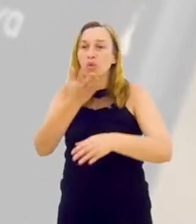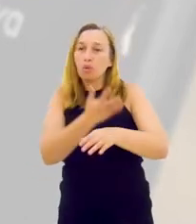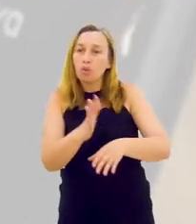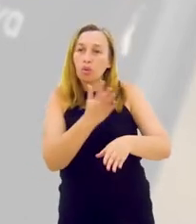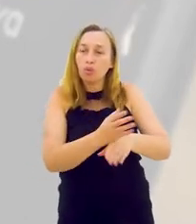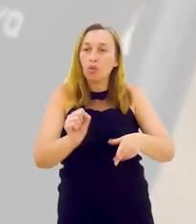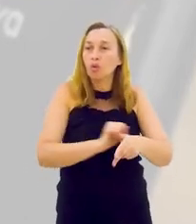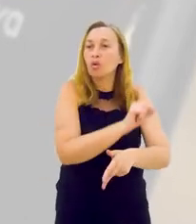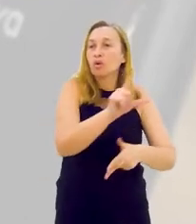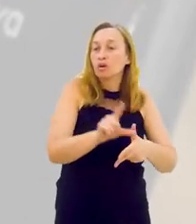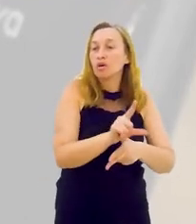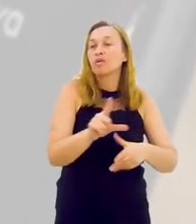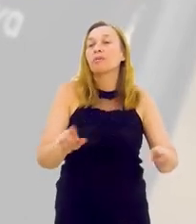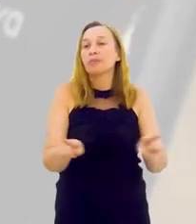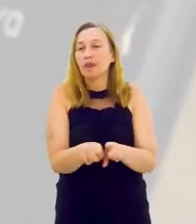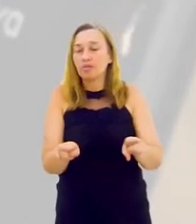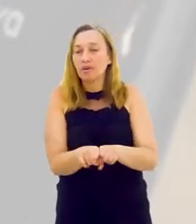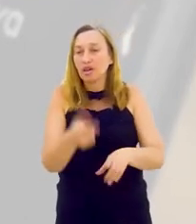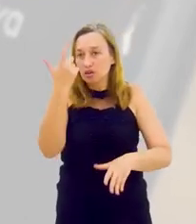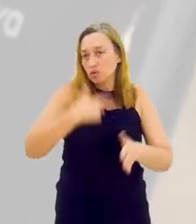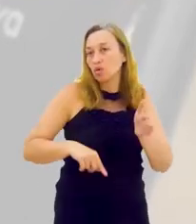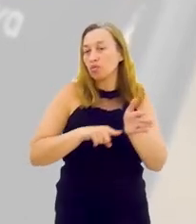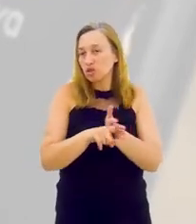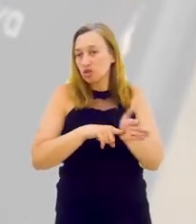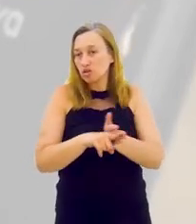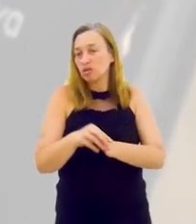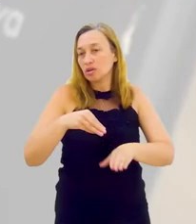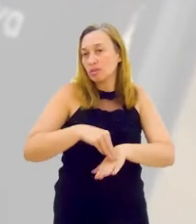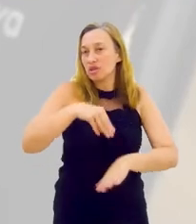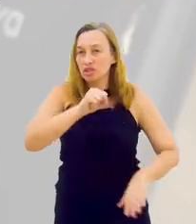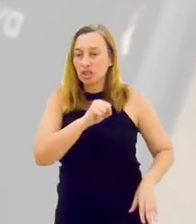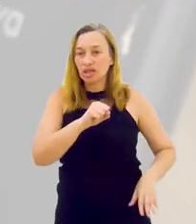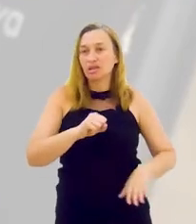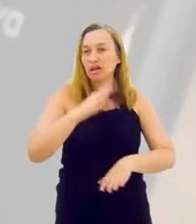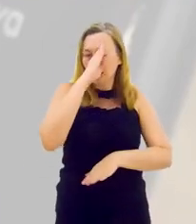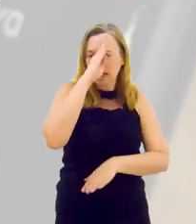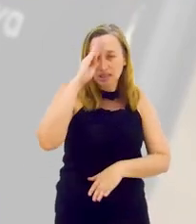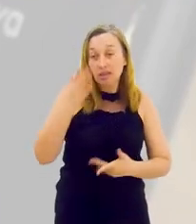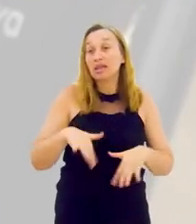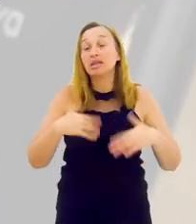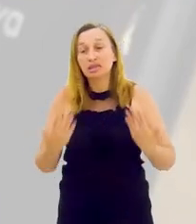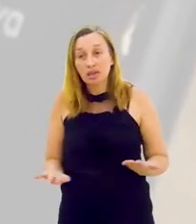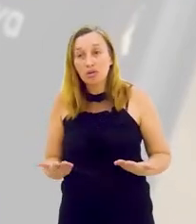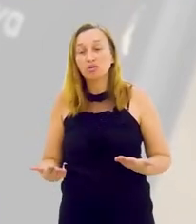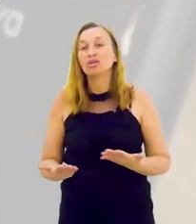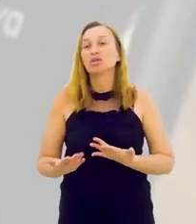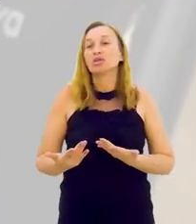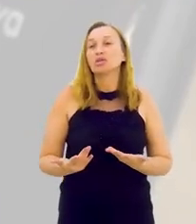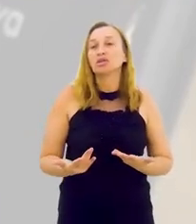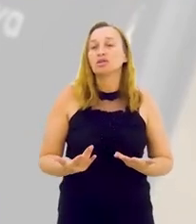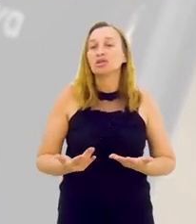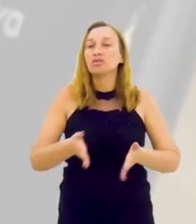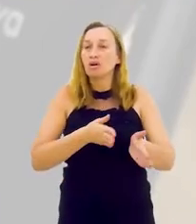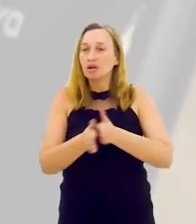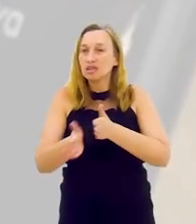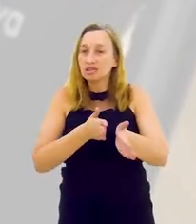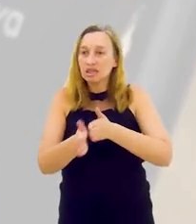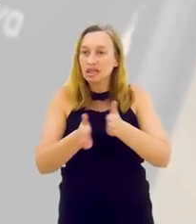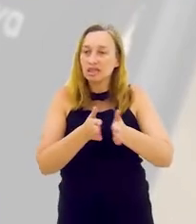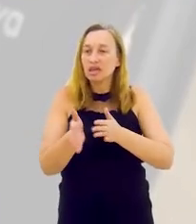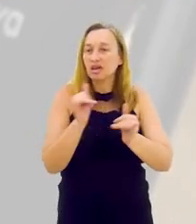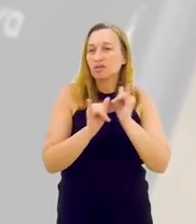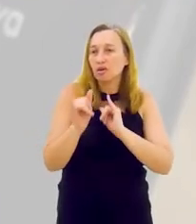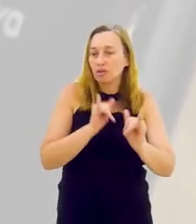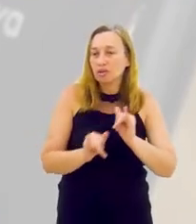como executivo e como pesquisador. Eu tenho um mestrado acadêmico no CEFET. Então, eu tive condições de ter acesso